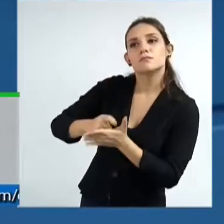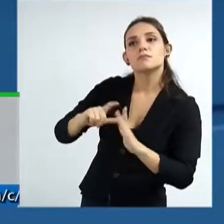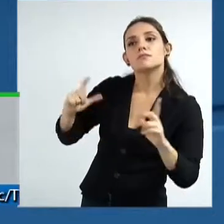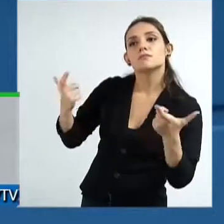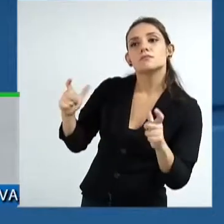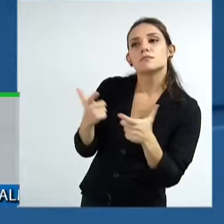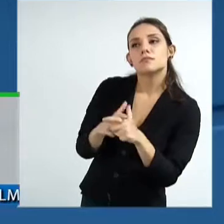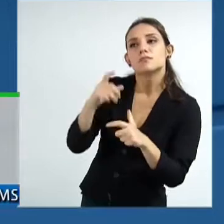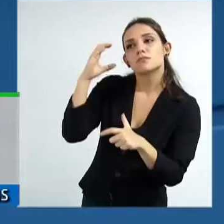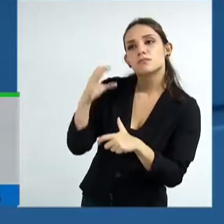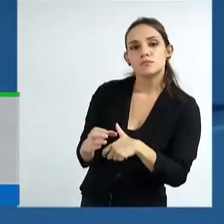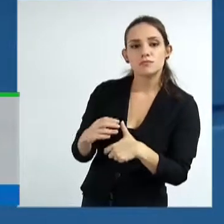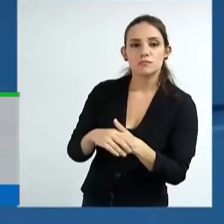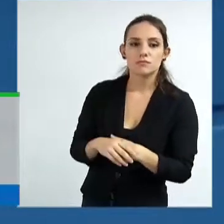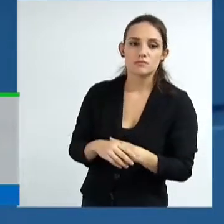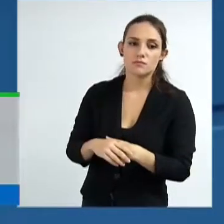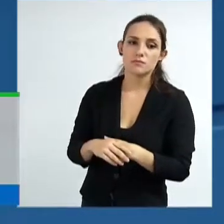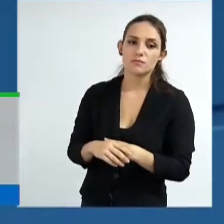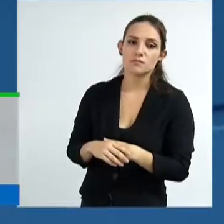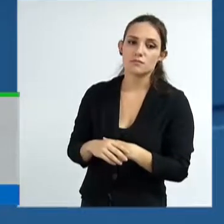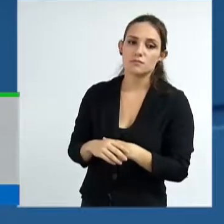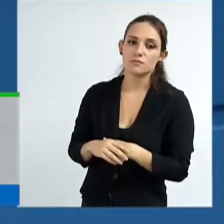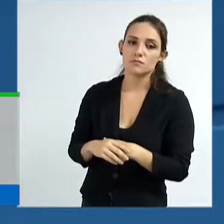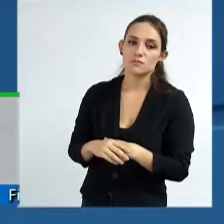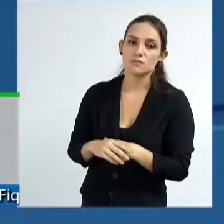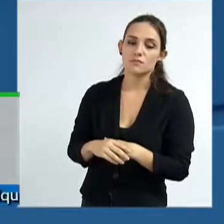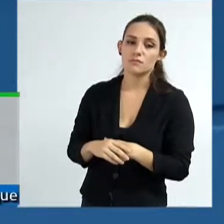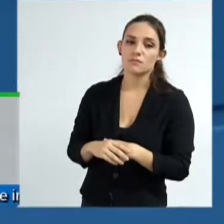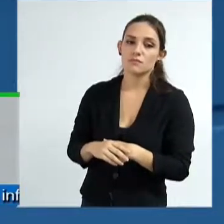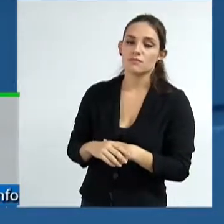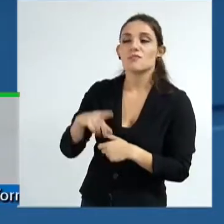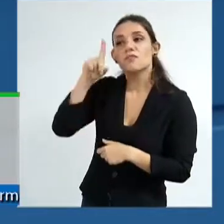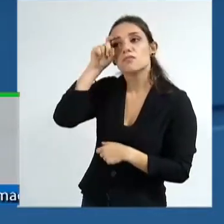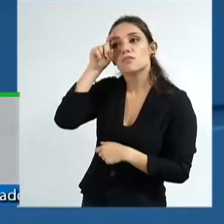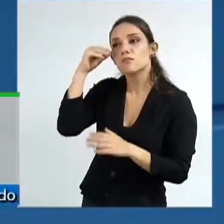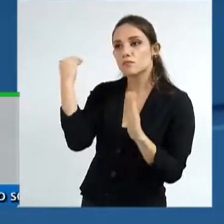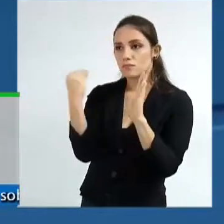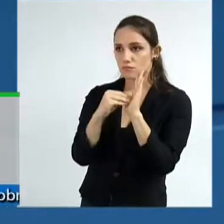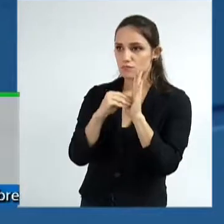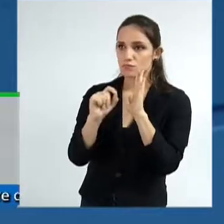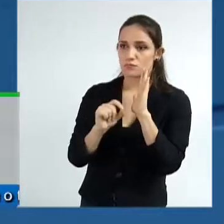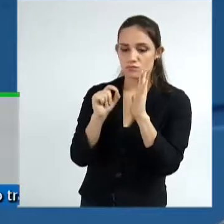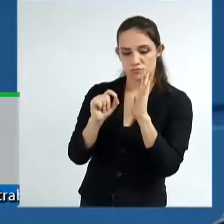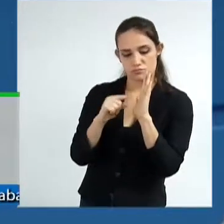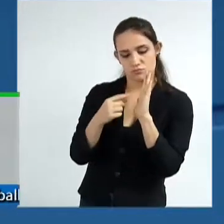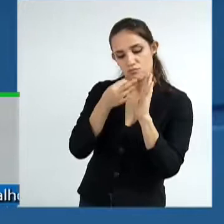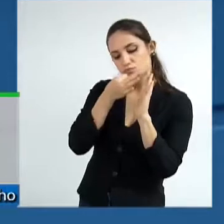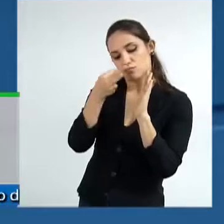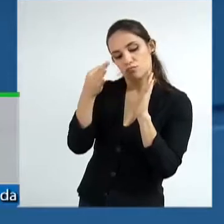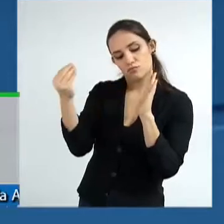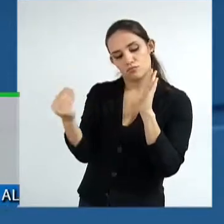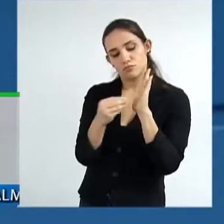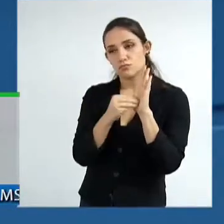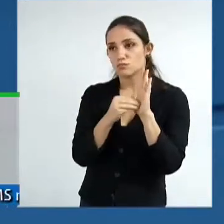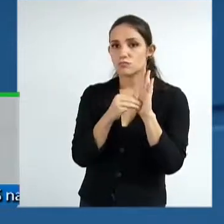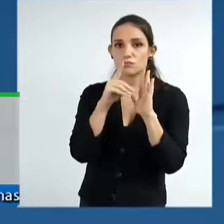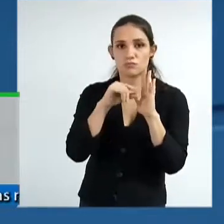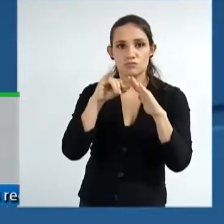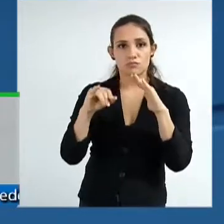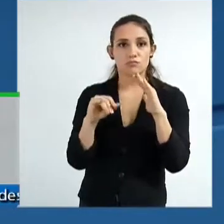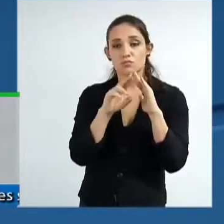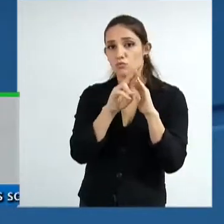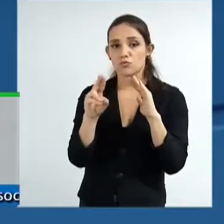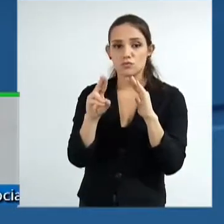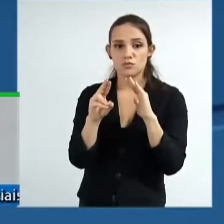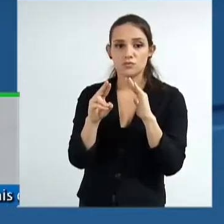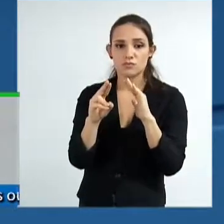a criminalidade, quando o Sérgio Moro coloca no pacote anticrime um instituto conhecido